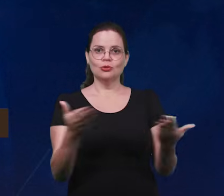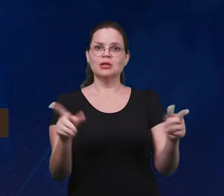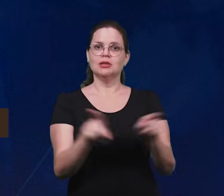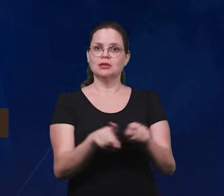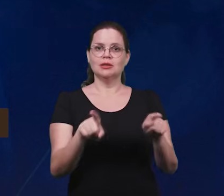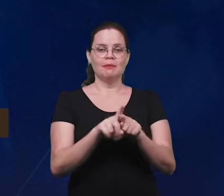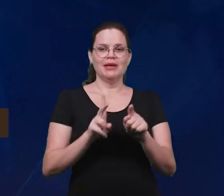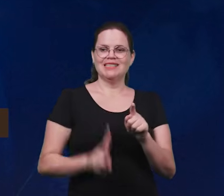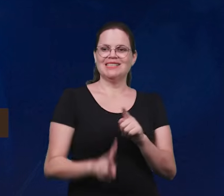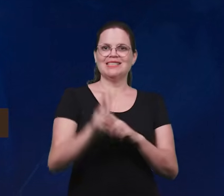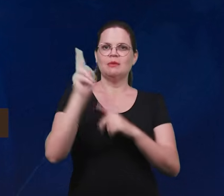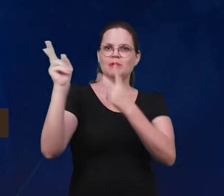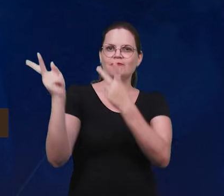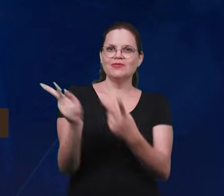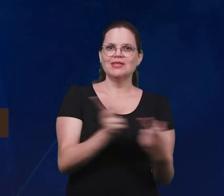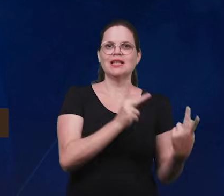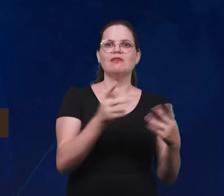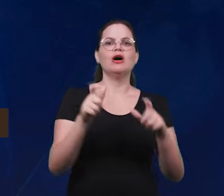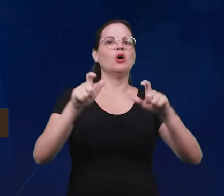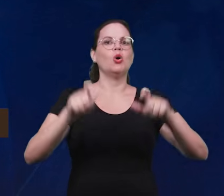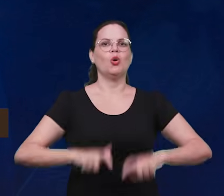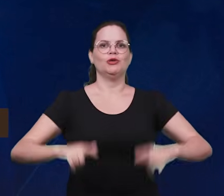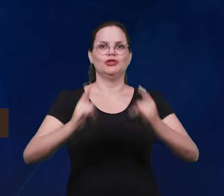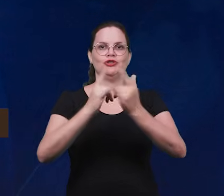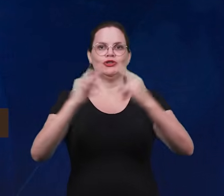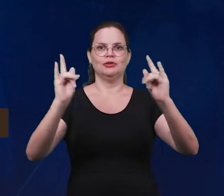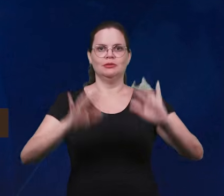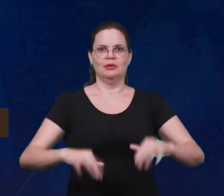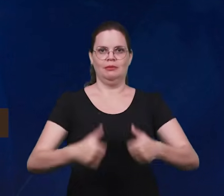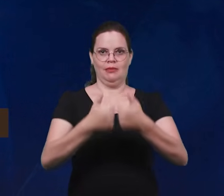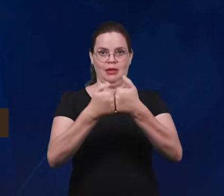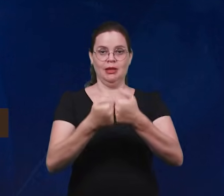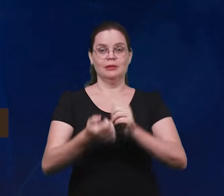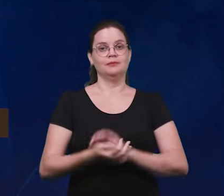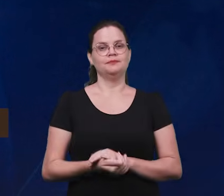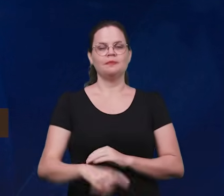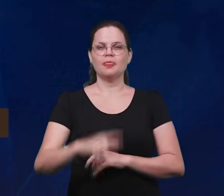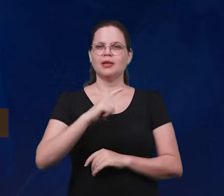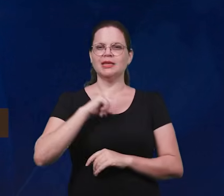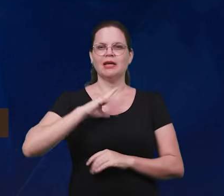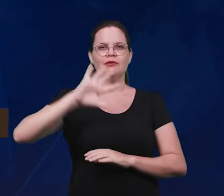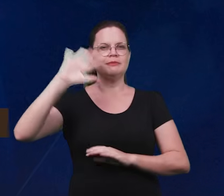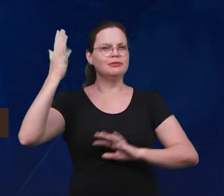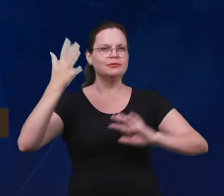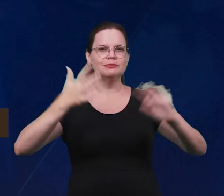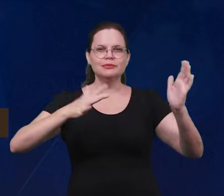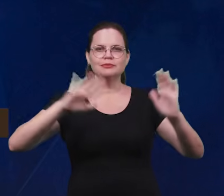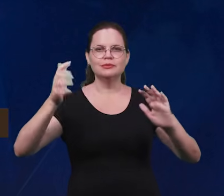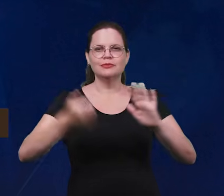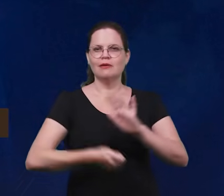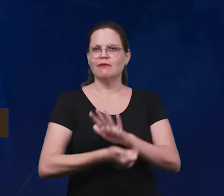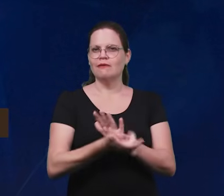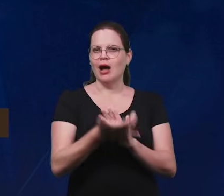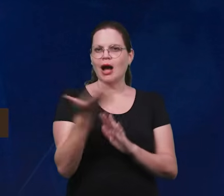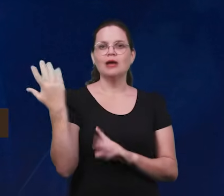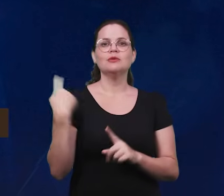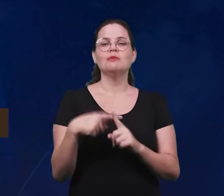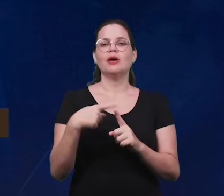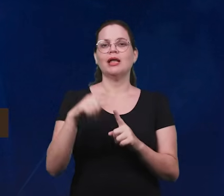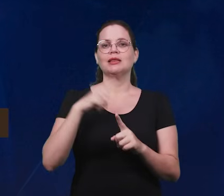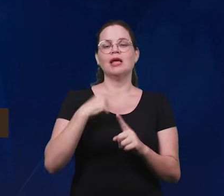por vários acontecimentos, até chegar ao momento final em que o tabernáculo ali